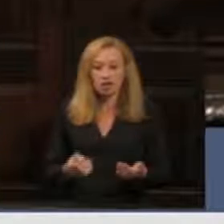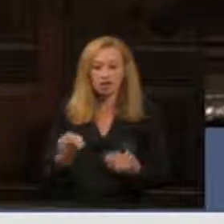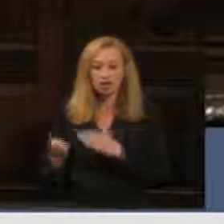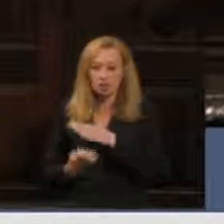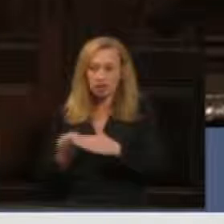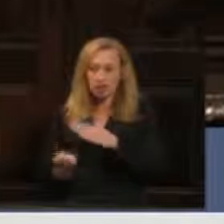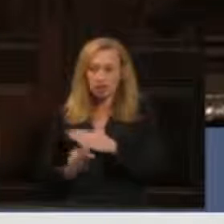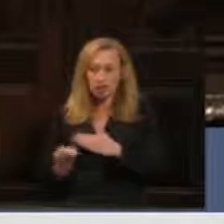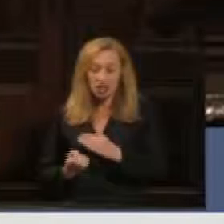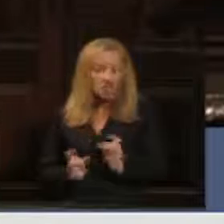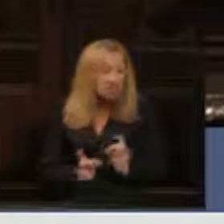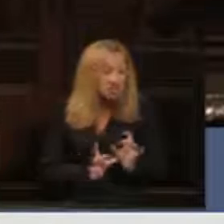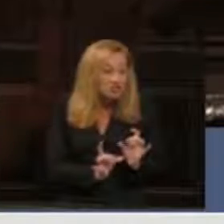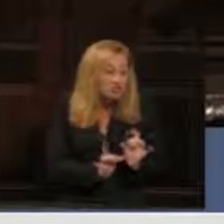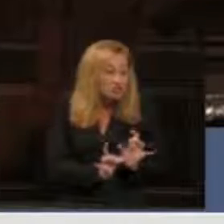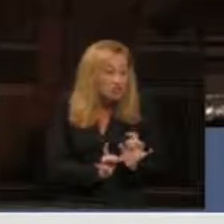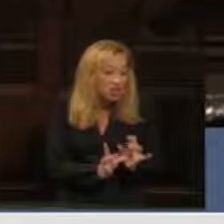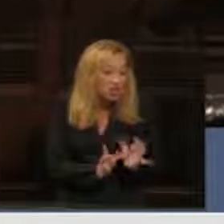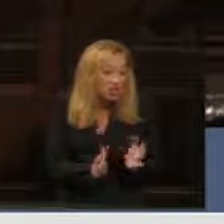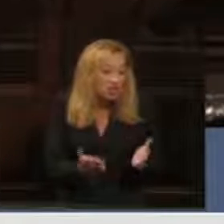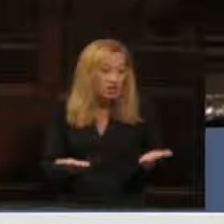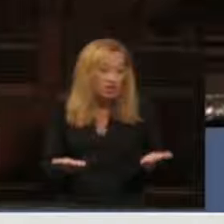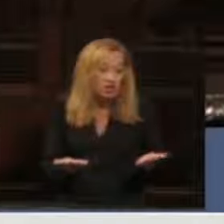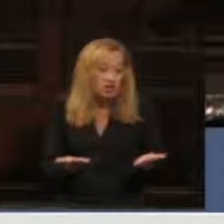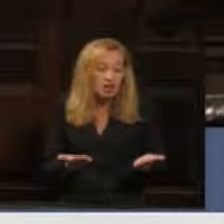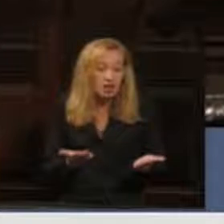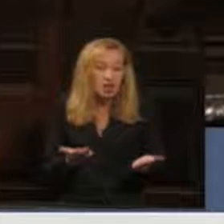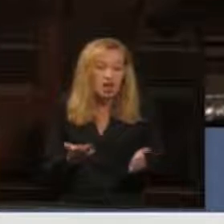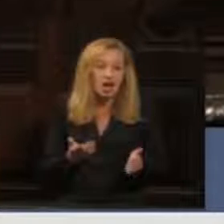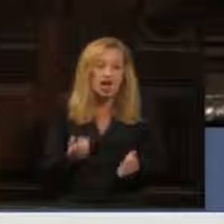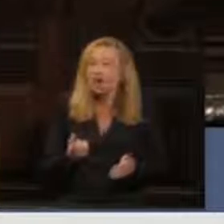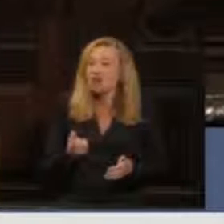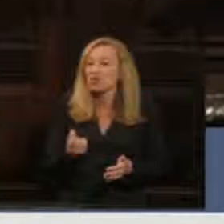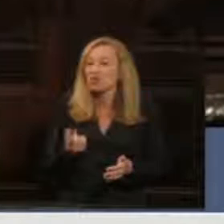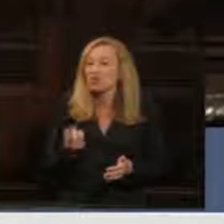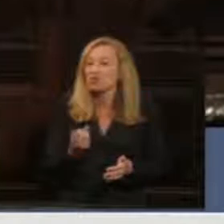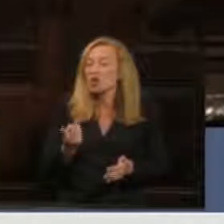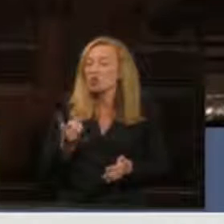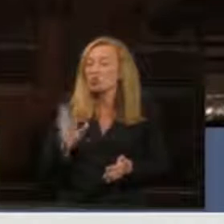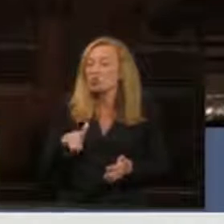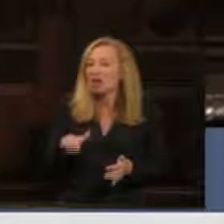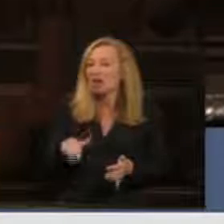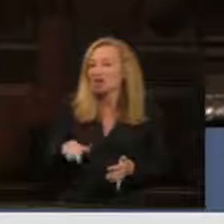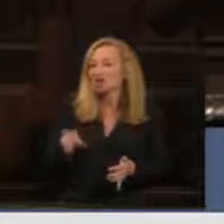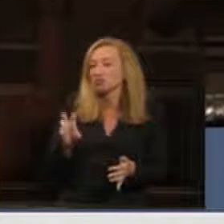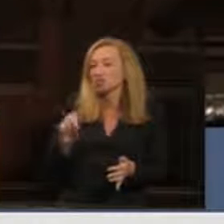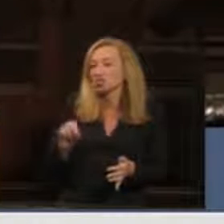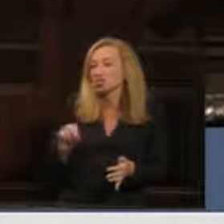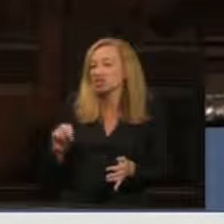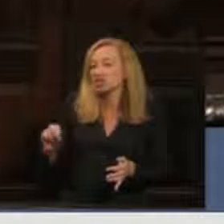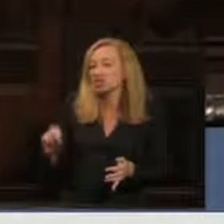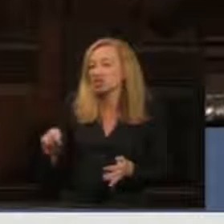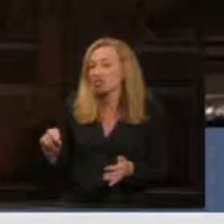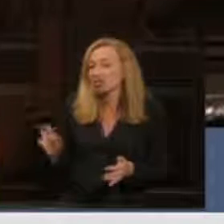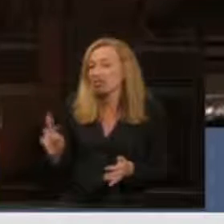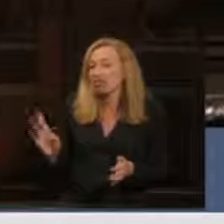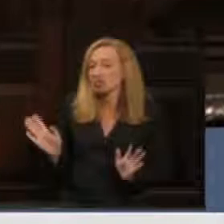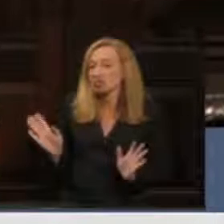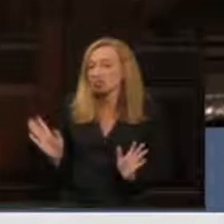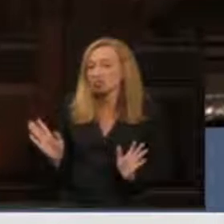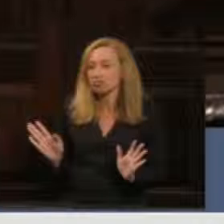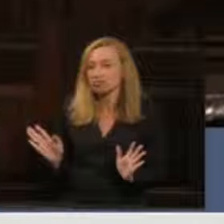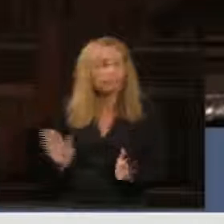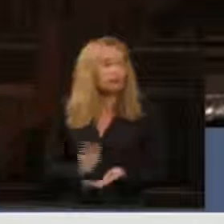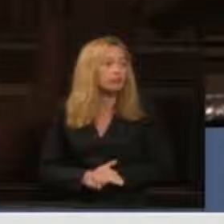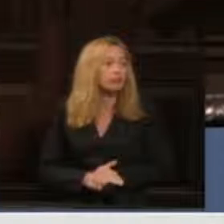a R$500 de mel coados, como diziam os antigos.